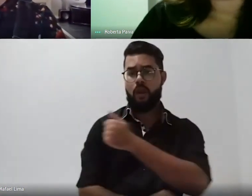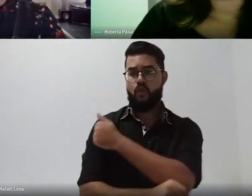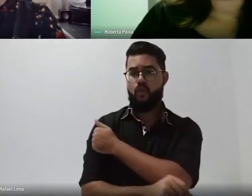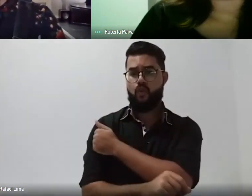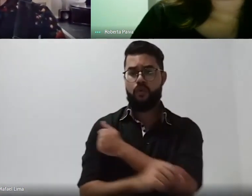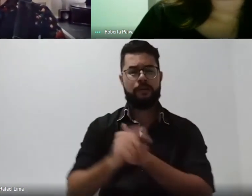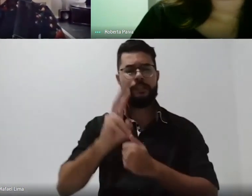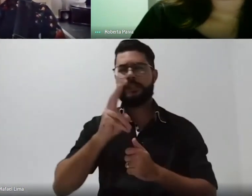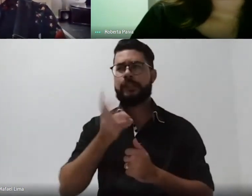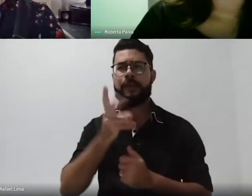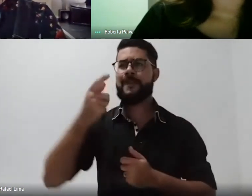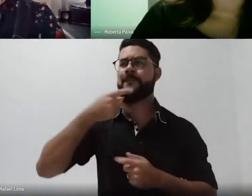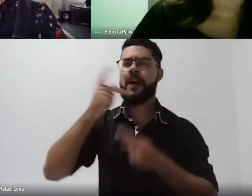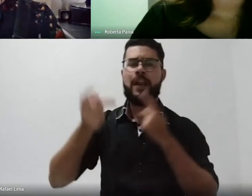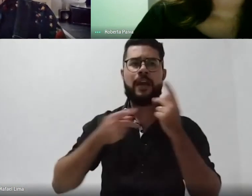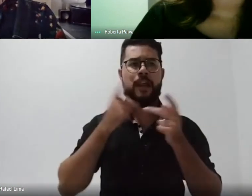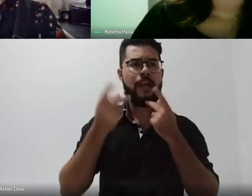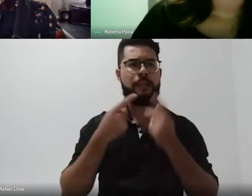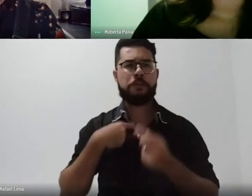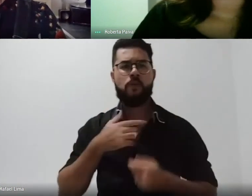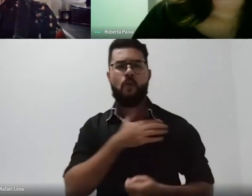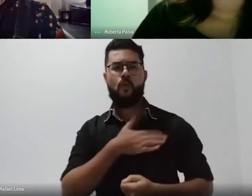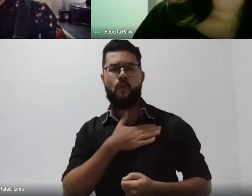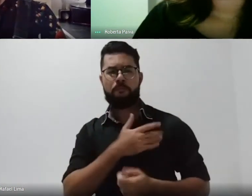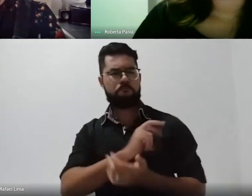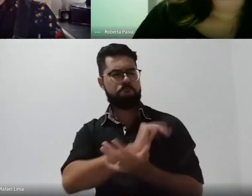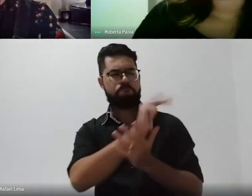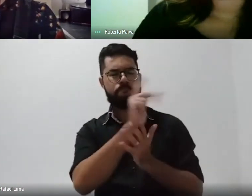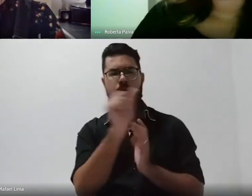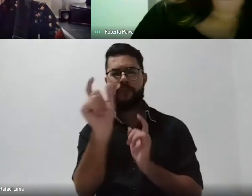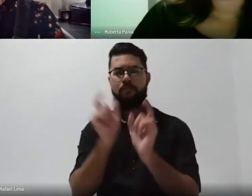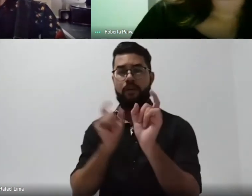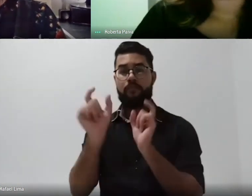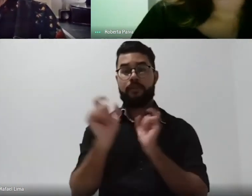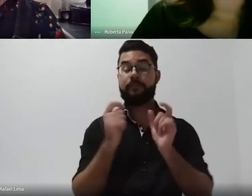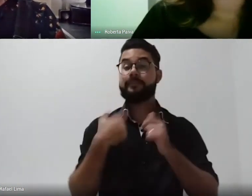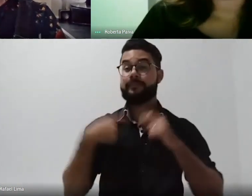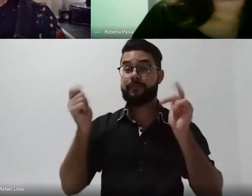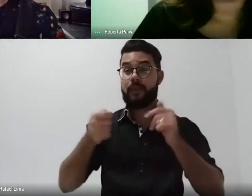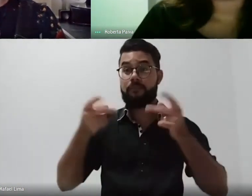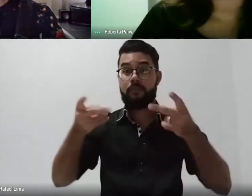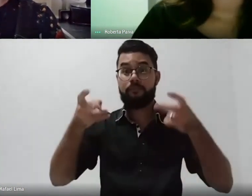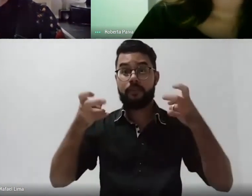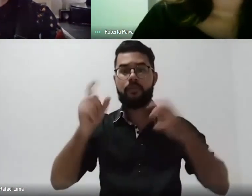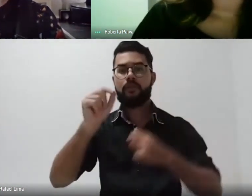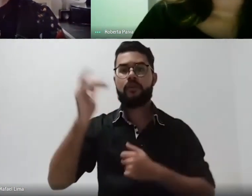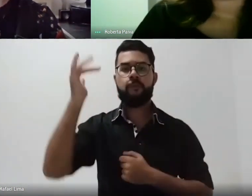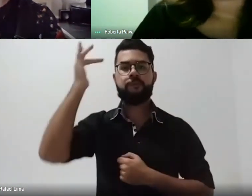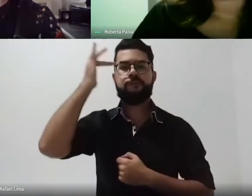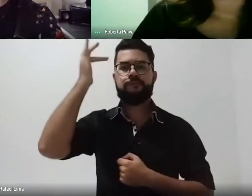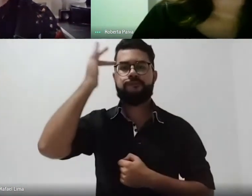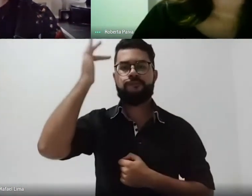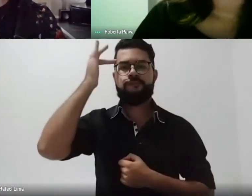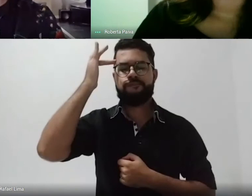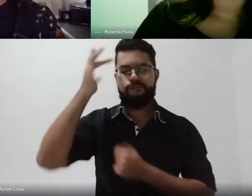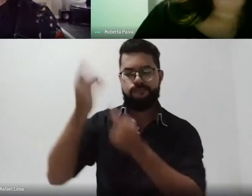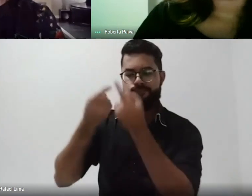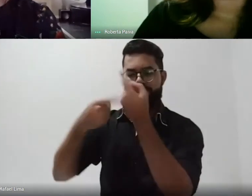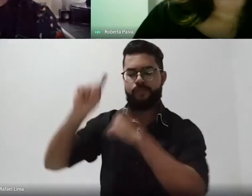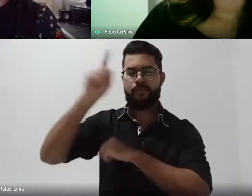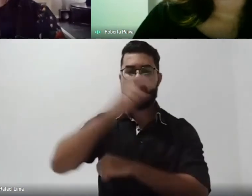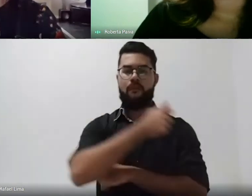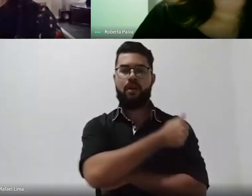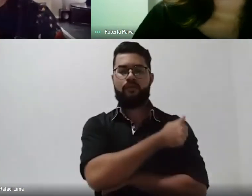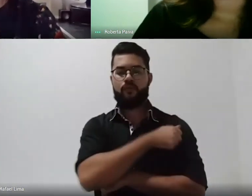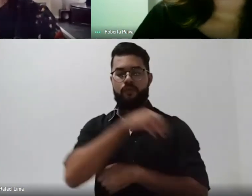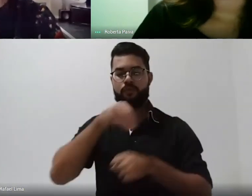esse de extensão, e é possível perceber o amadurecimento desses alunos que se envolvem nesses projetos, o